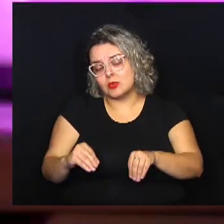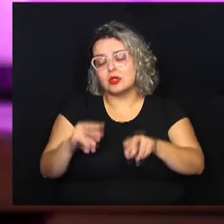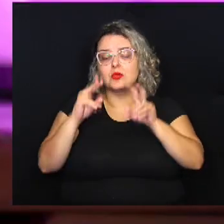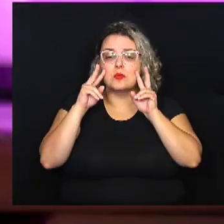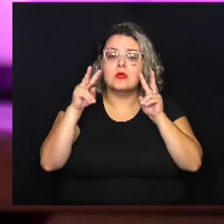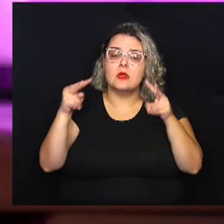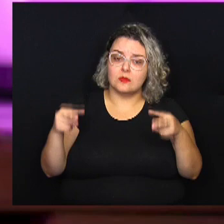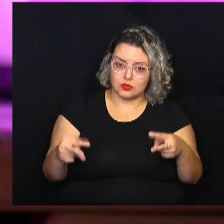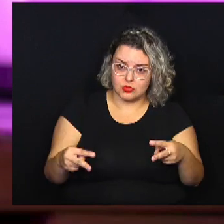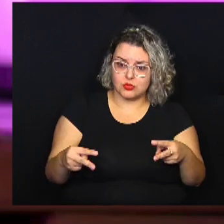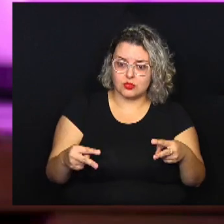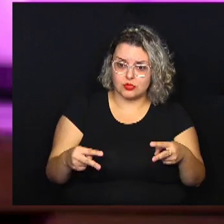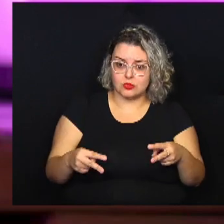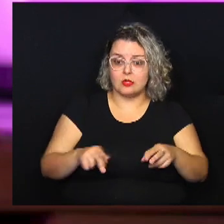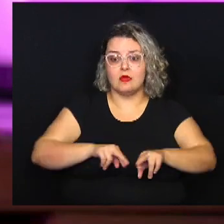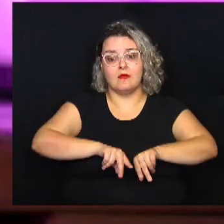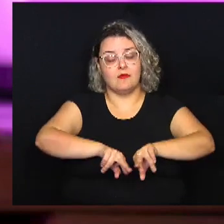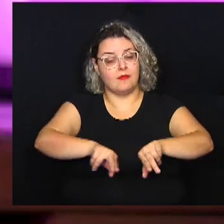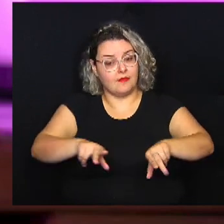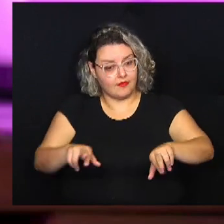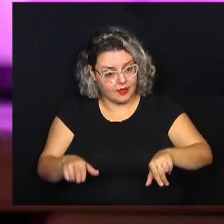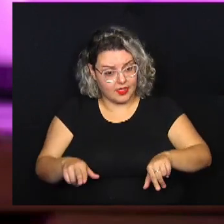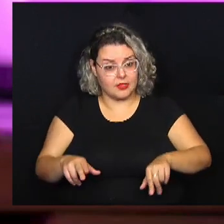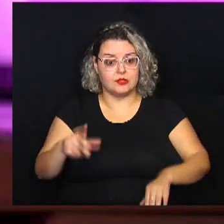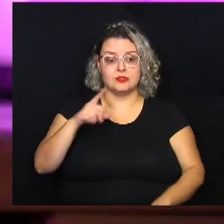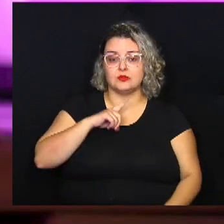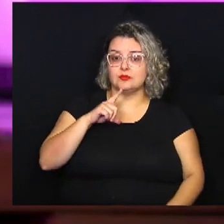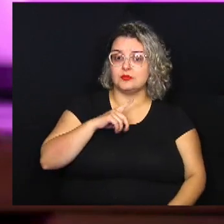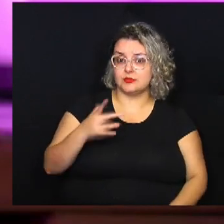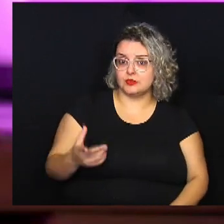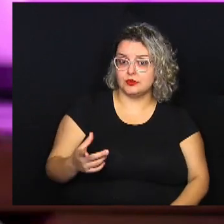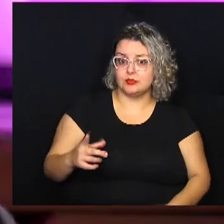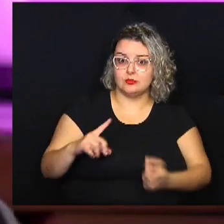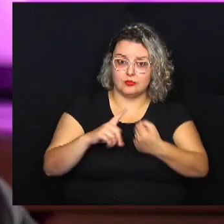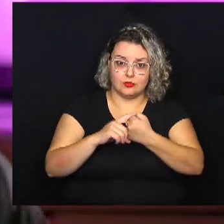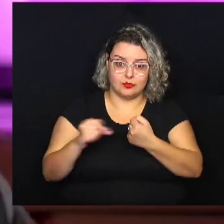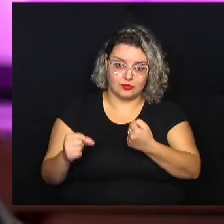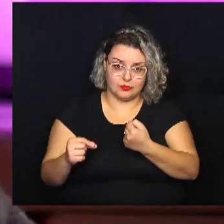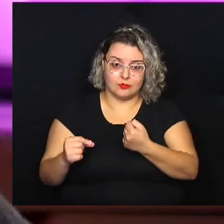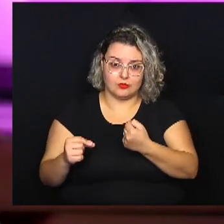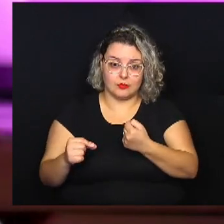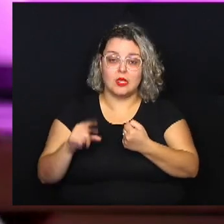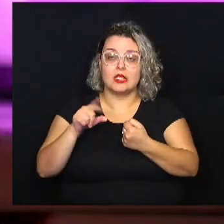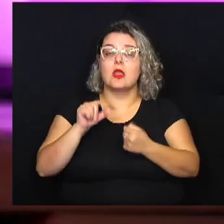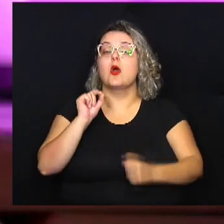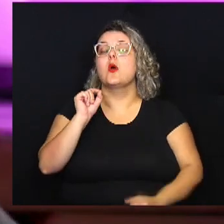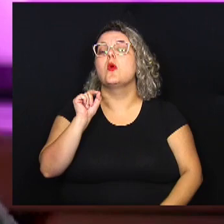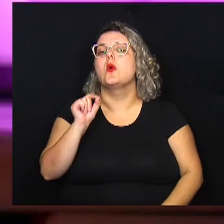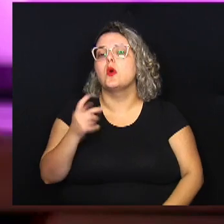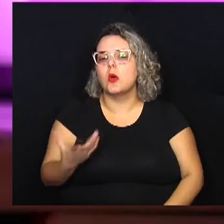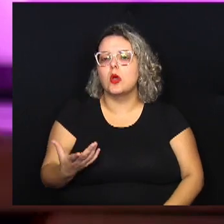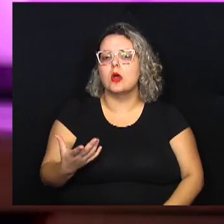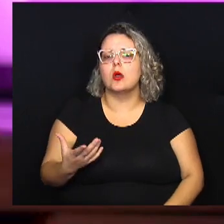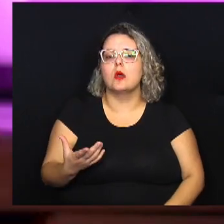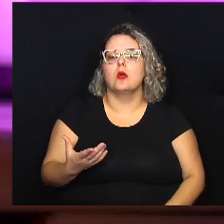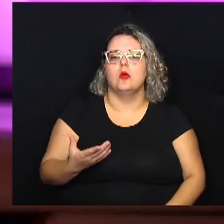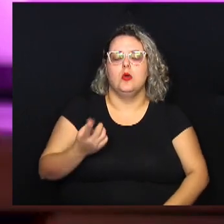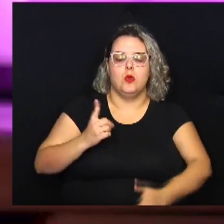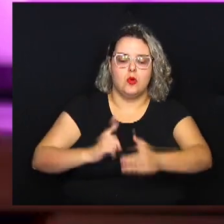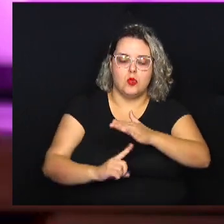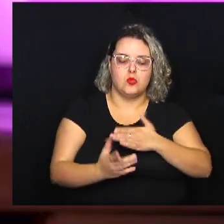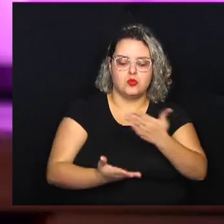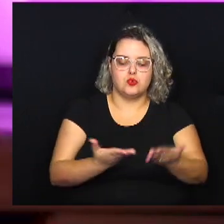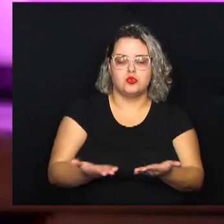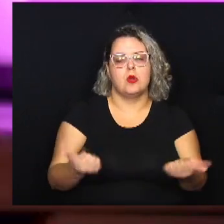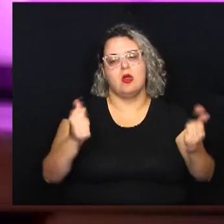enxerga, né, muitos deles vão passar pelo artigo que diz em relação à má prestação de serviço de